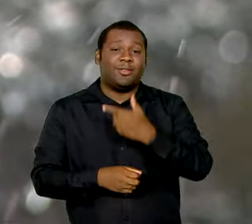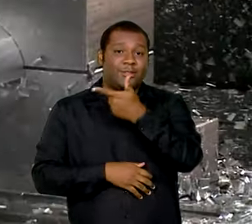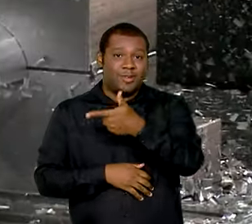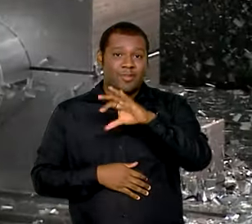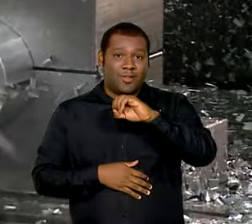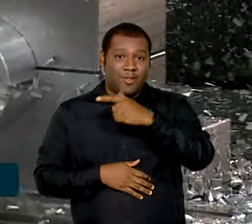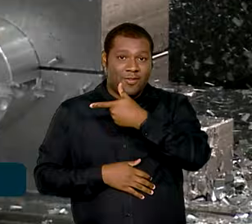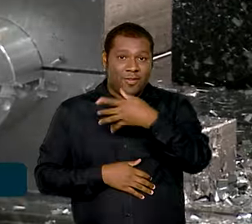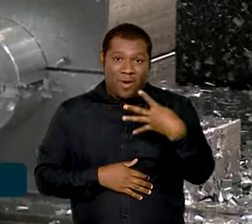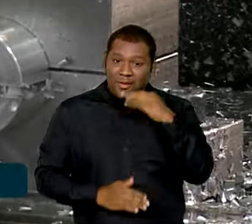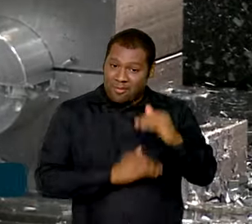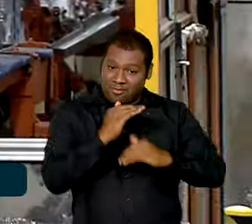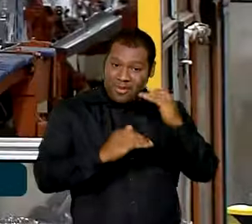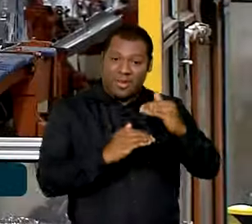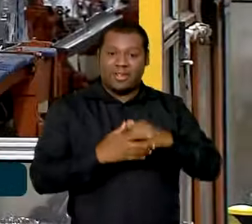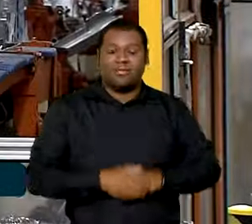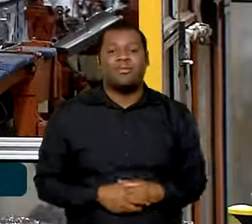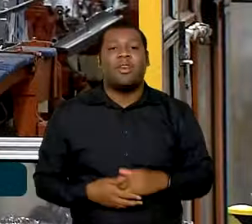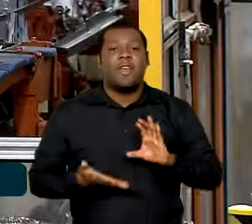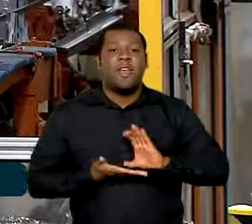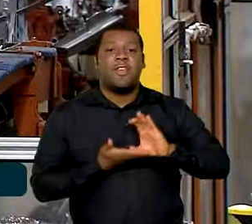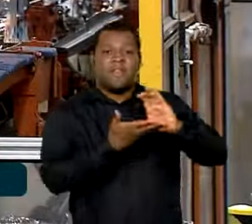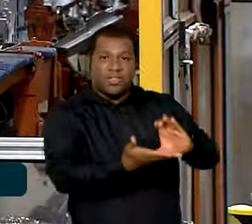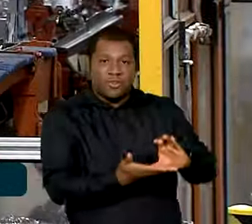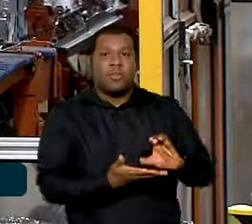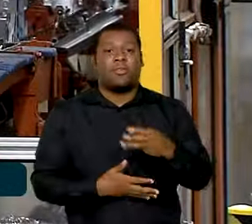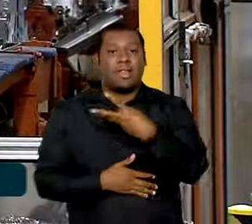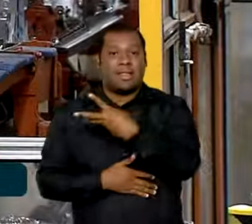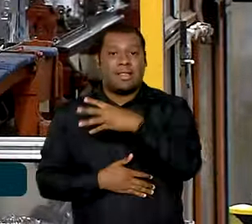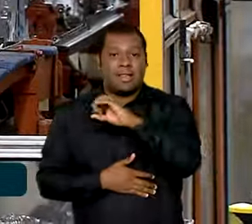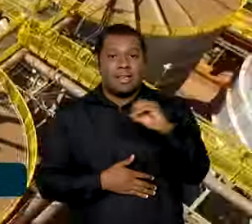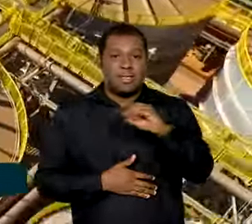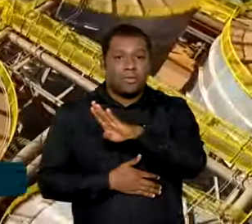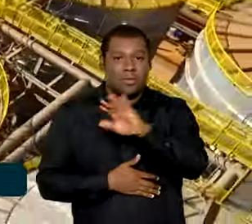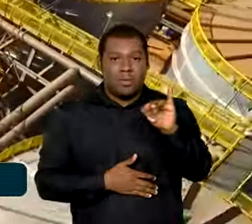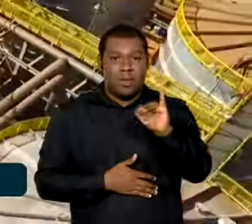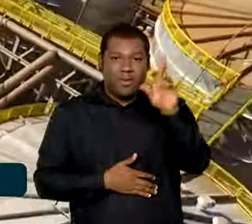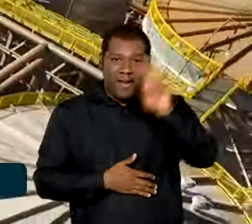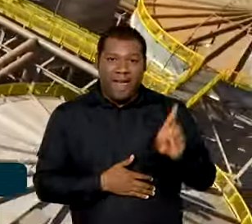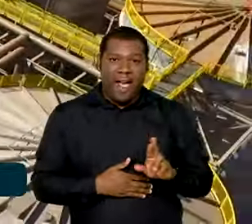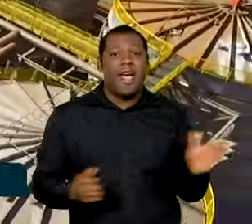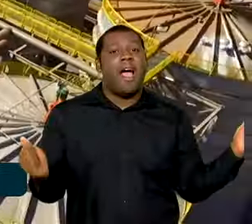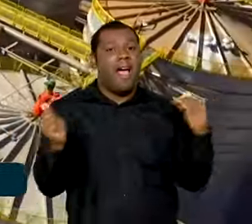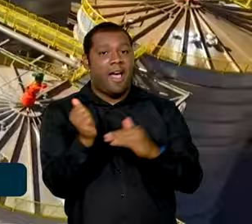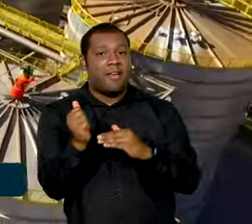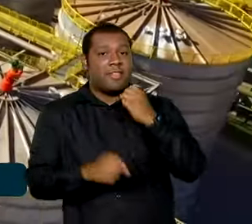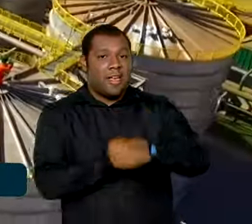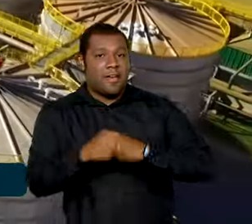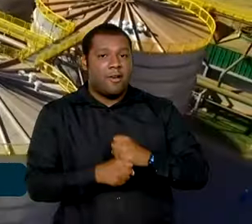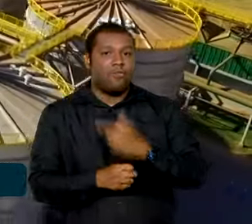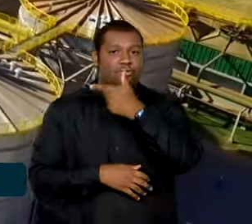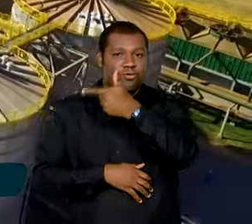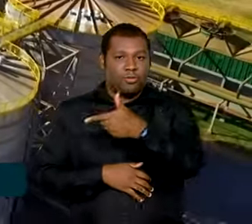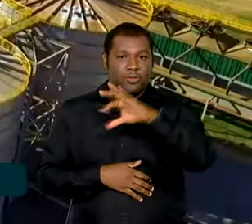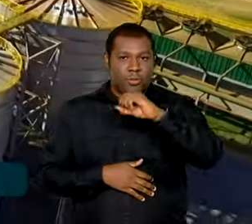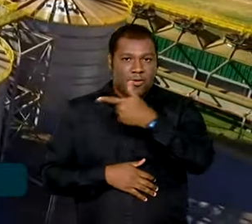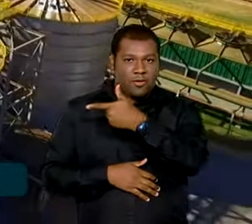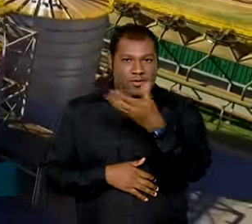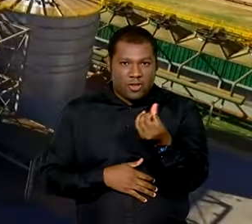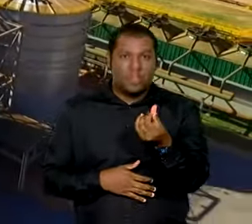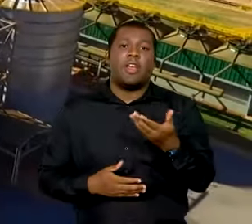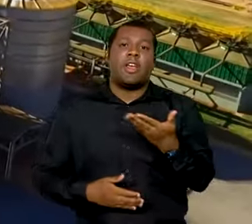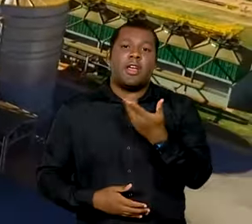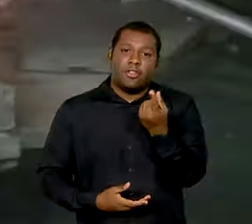São 300 bilhões de reais disponíveis para financiamento até 2026. Recursos que